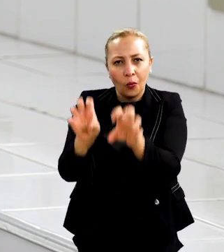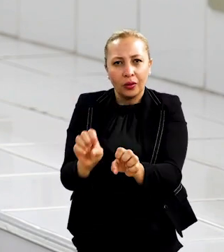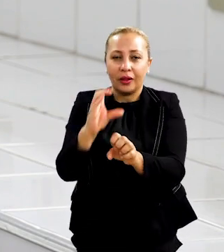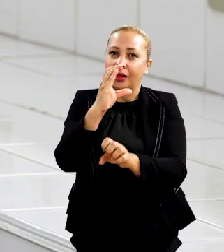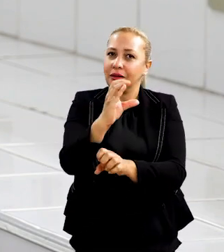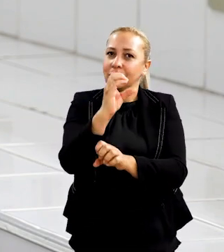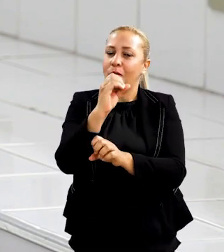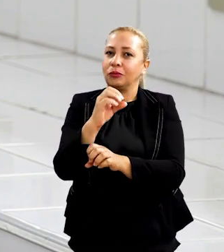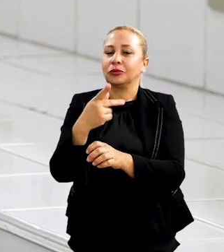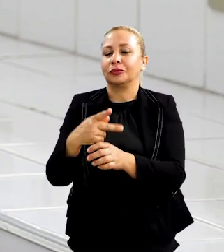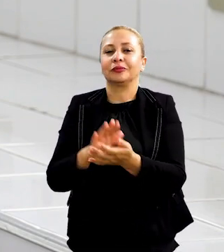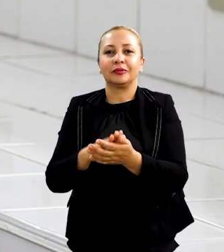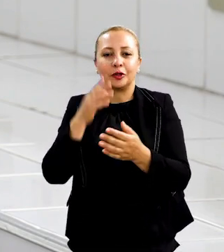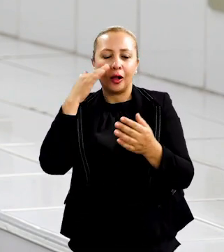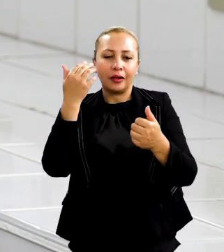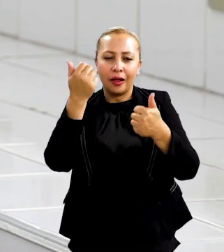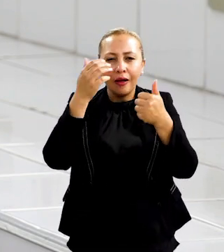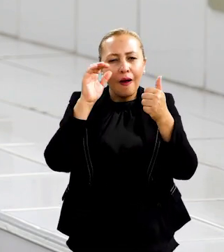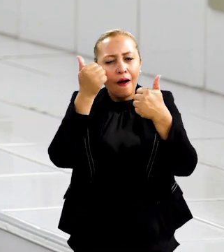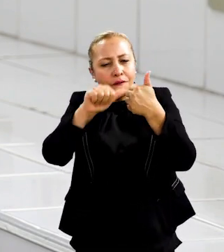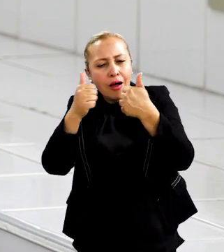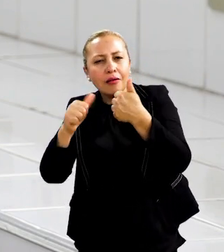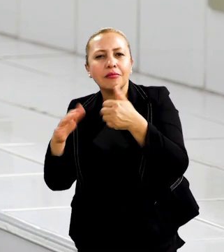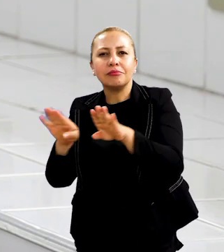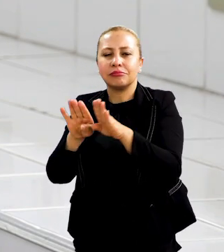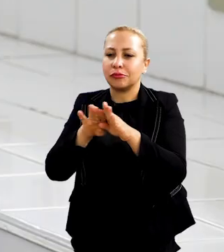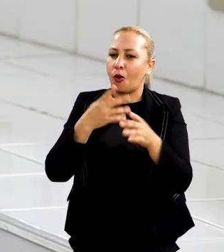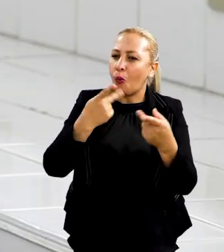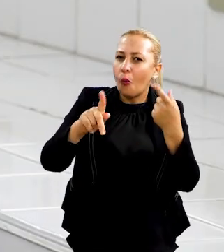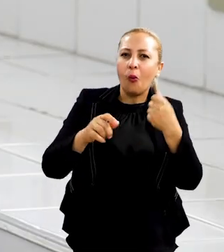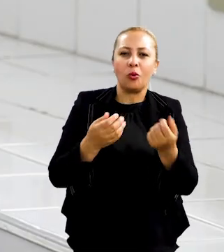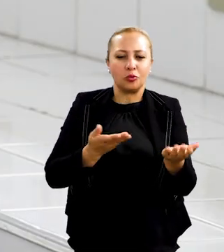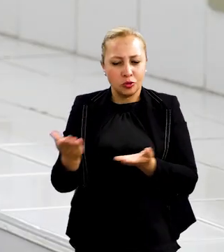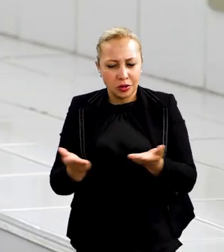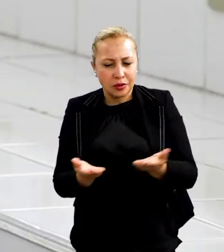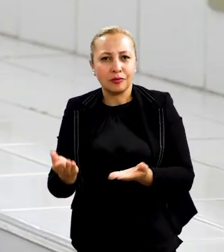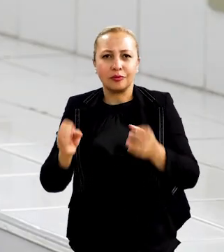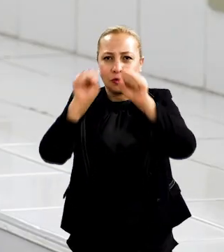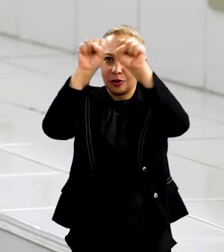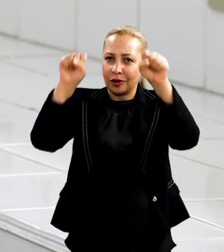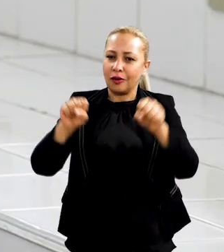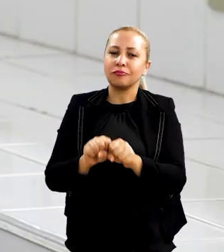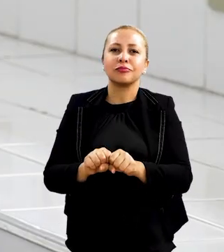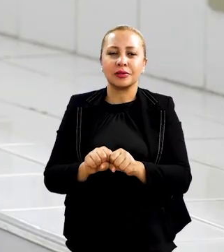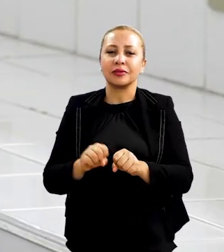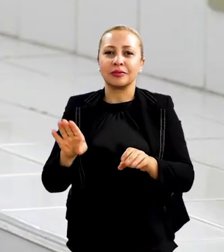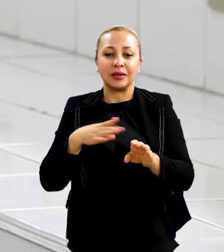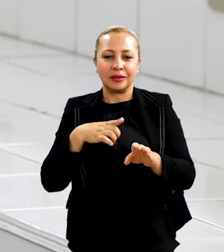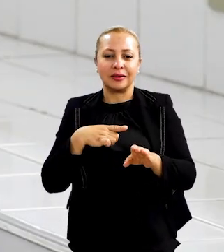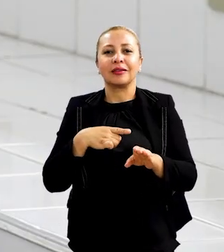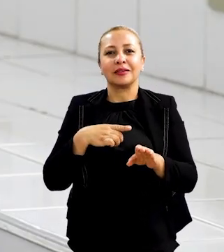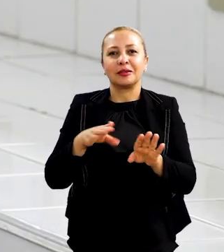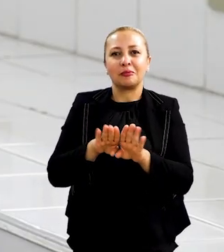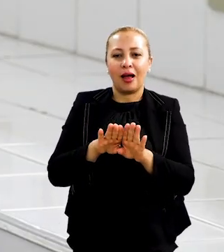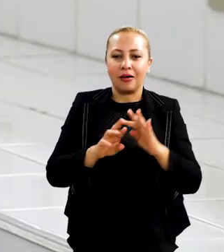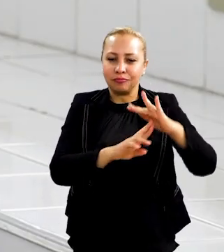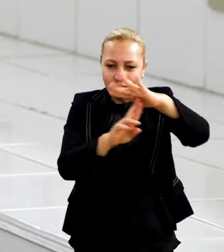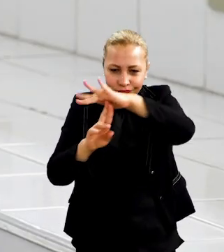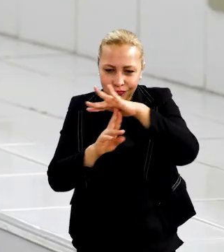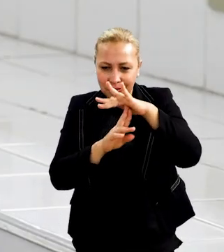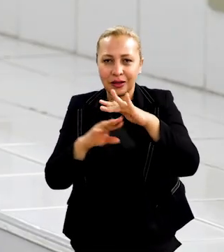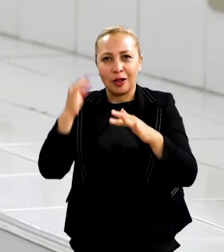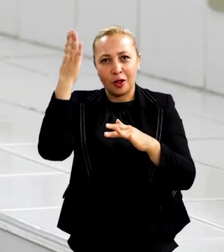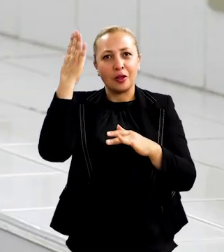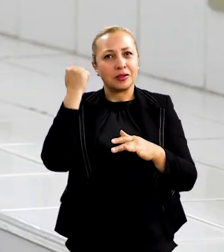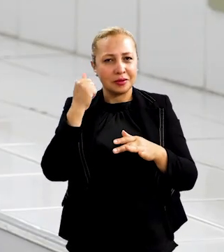ambiente e, além disso, a gente tem avaliado outros serviços ecossistêmicos que são prestados por esse manguezal em recuperação. Então a gente